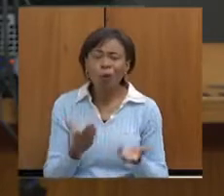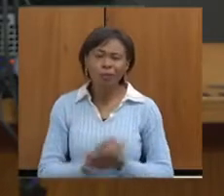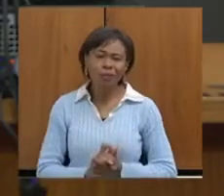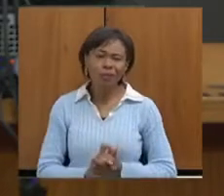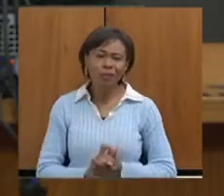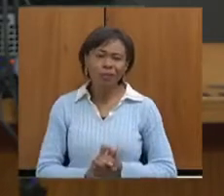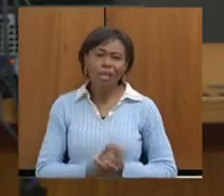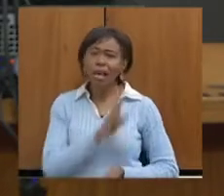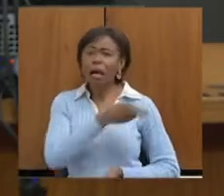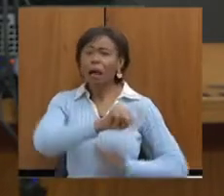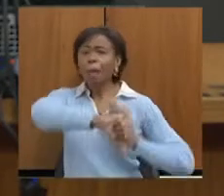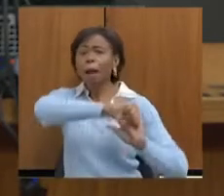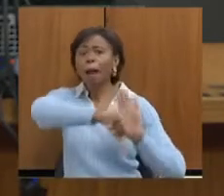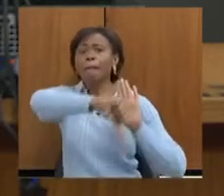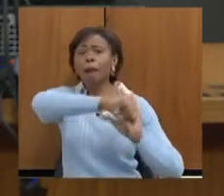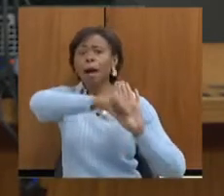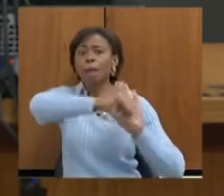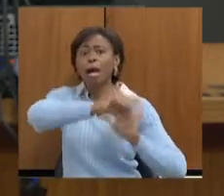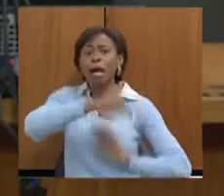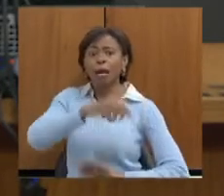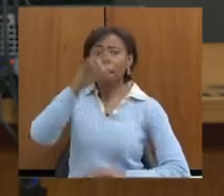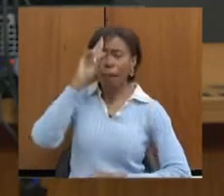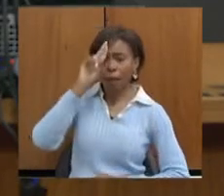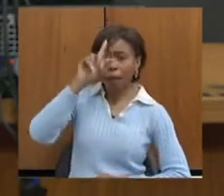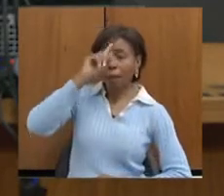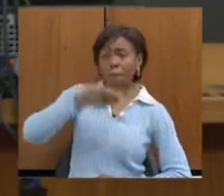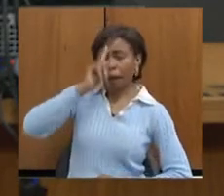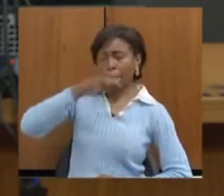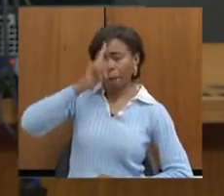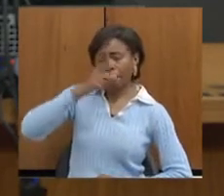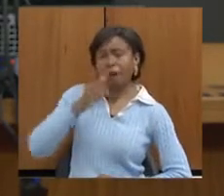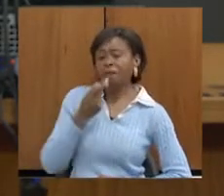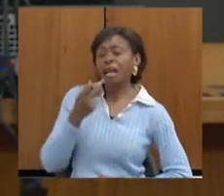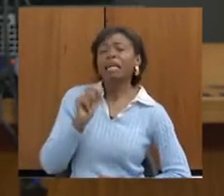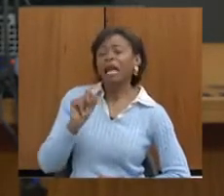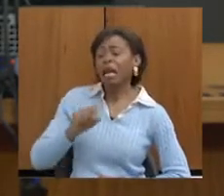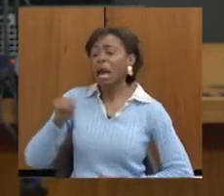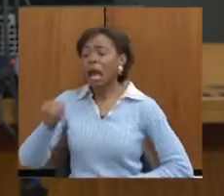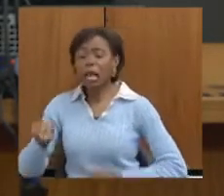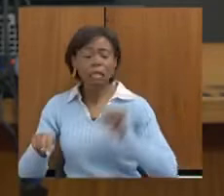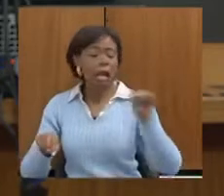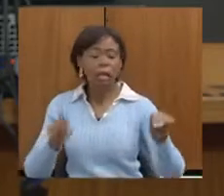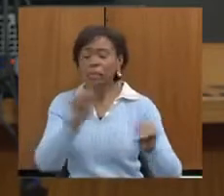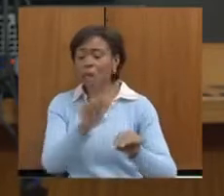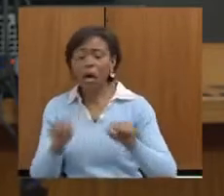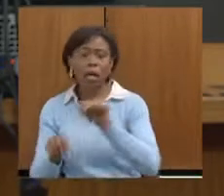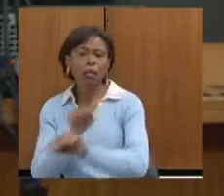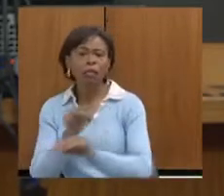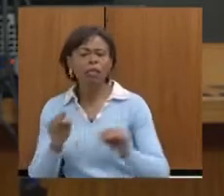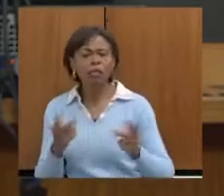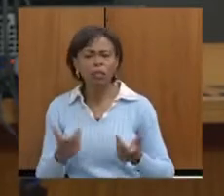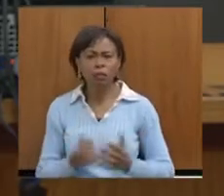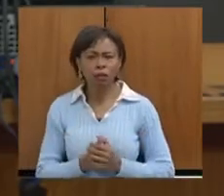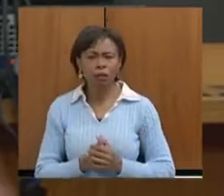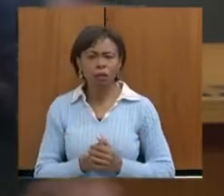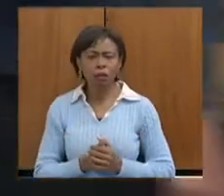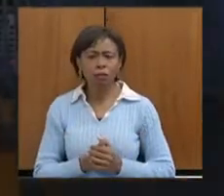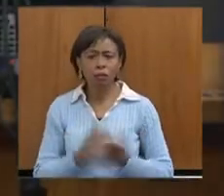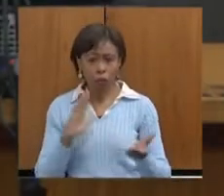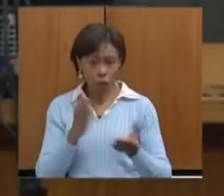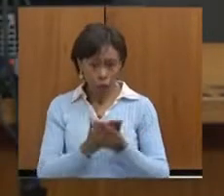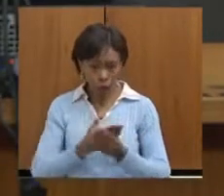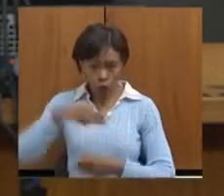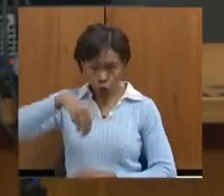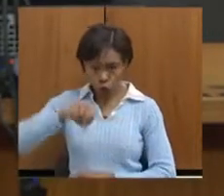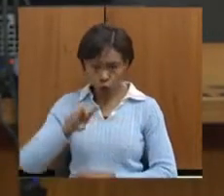vão continuar digitando se eles vão continuar dizendo quem é atingida quem não é atingido e no processo do